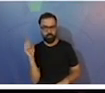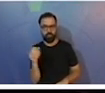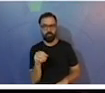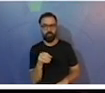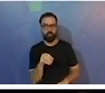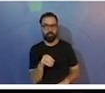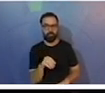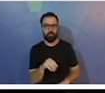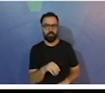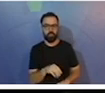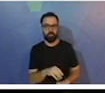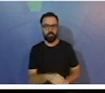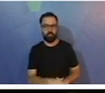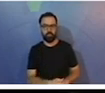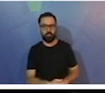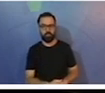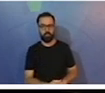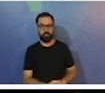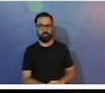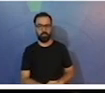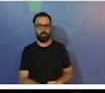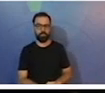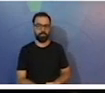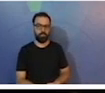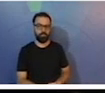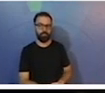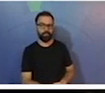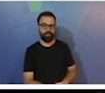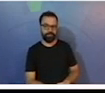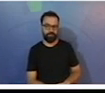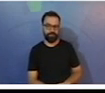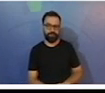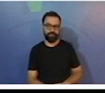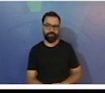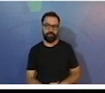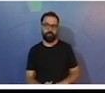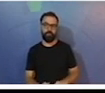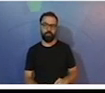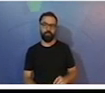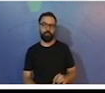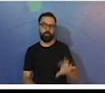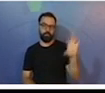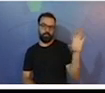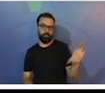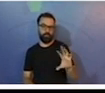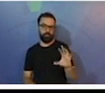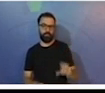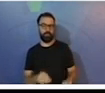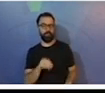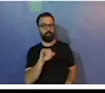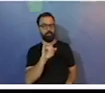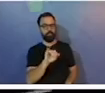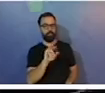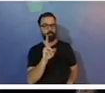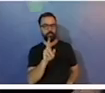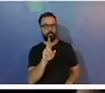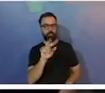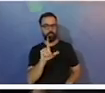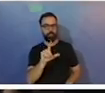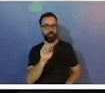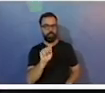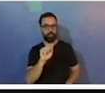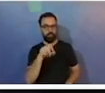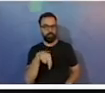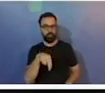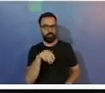parte oriental, no hemisfério oriental, a Itália. E no hemisfério ocidental, a Irlanda.